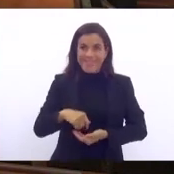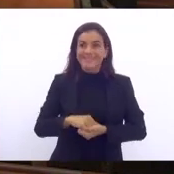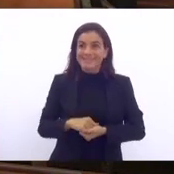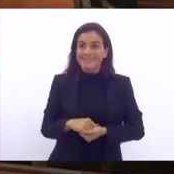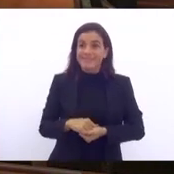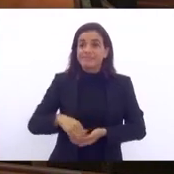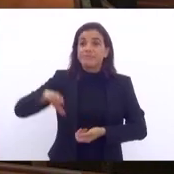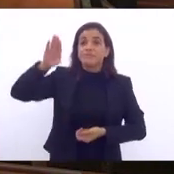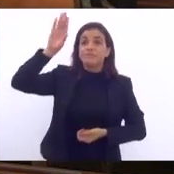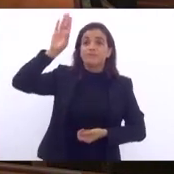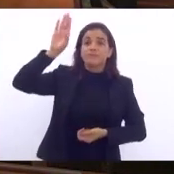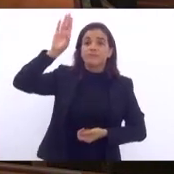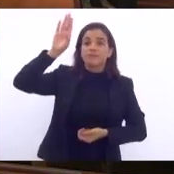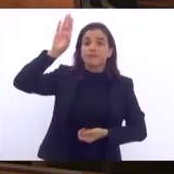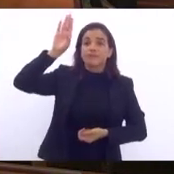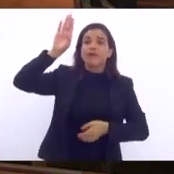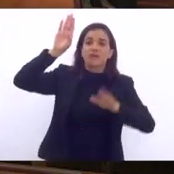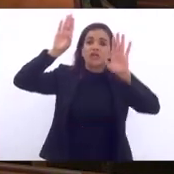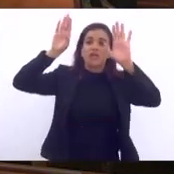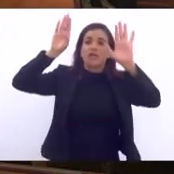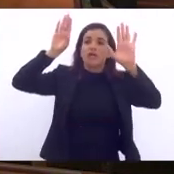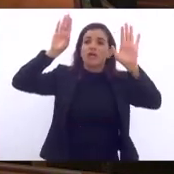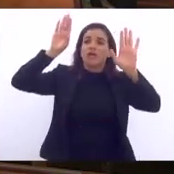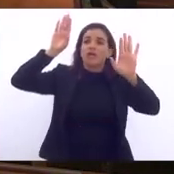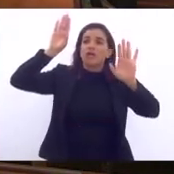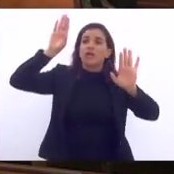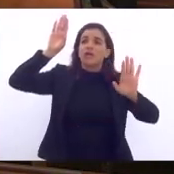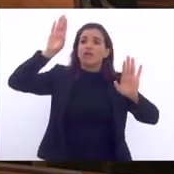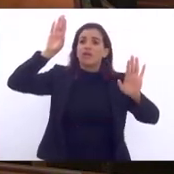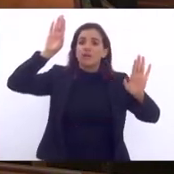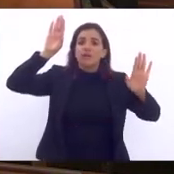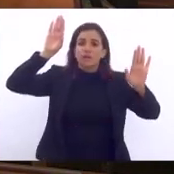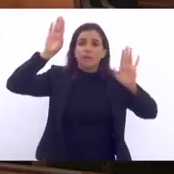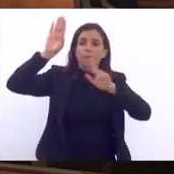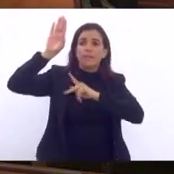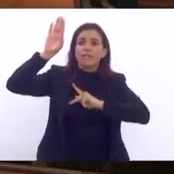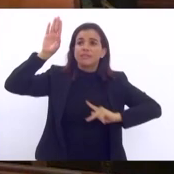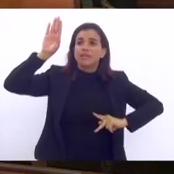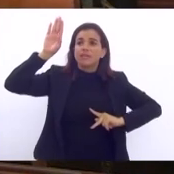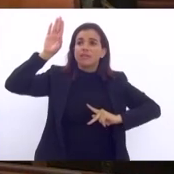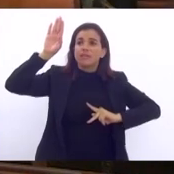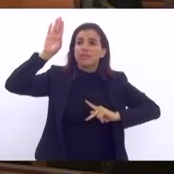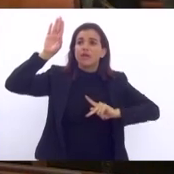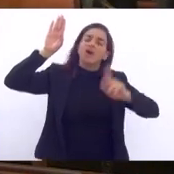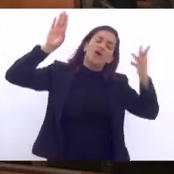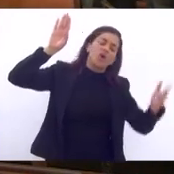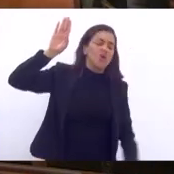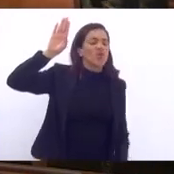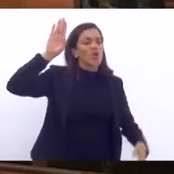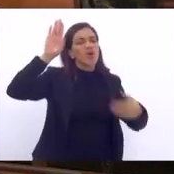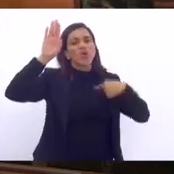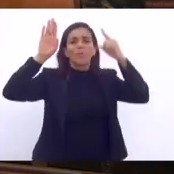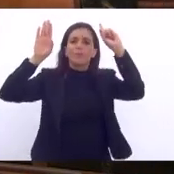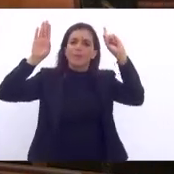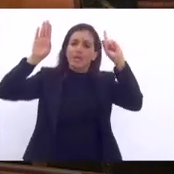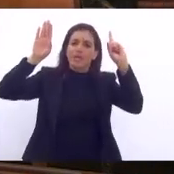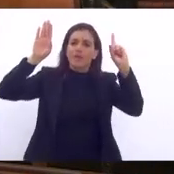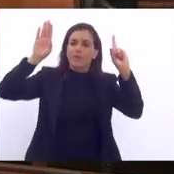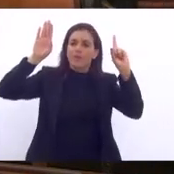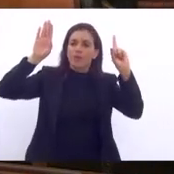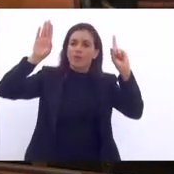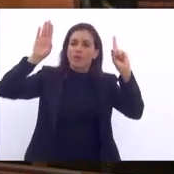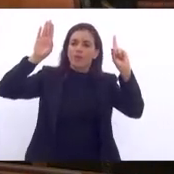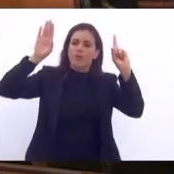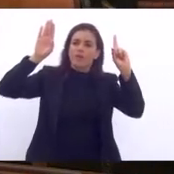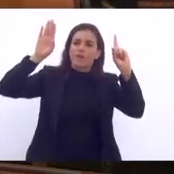não falar. Não é hora de nos emocionar, não, por favor. Deixa eu... Ô, presidente, eu vou... Ô, Bobel, sou o primeiro. Aqui... Prefeito, calma. Prefeito, não. Deputado Bobel, aguenta um